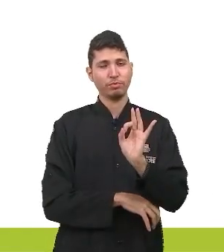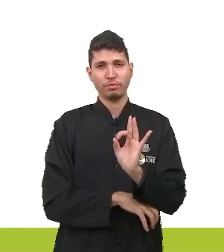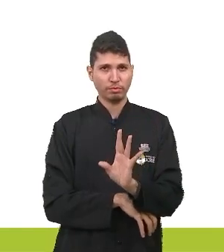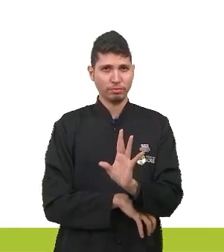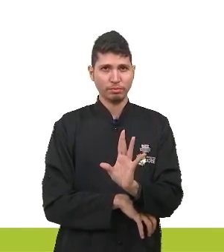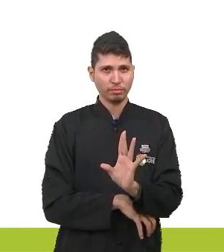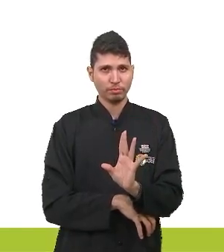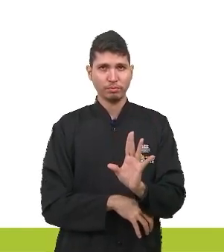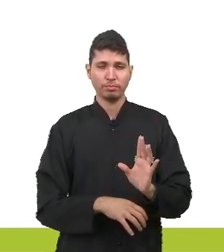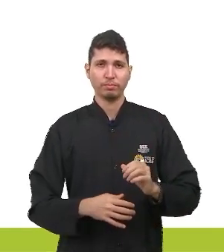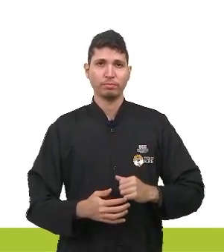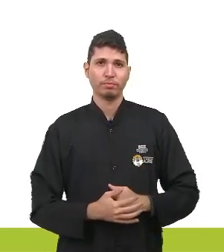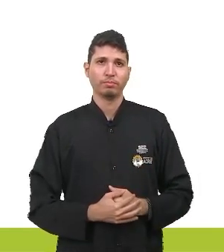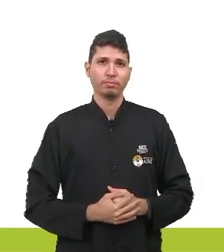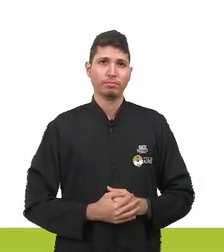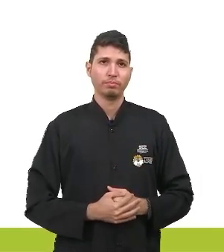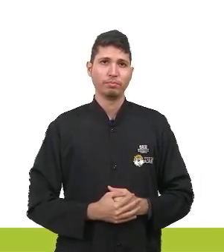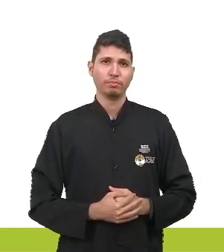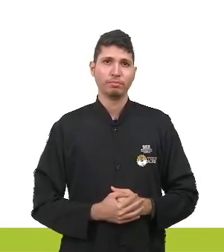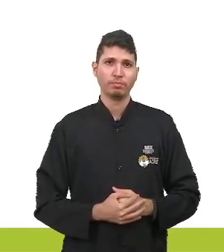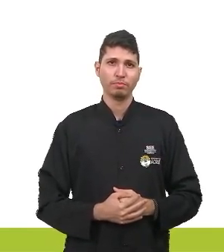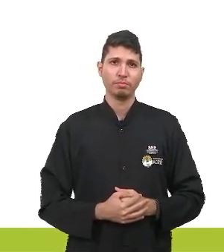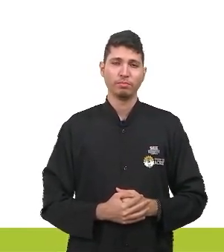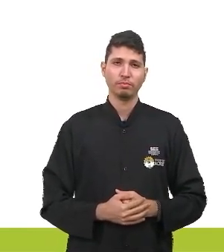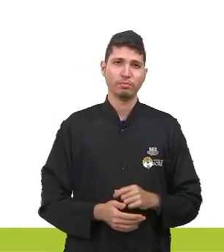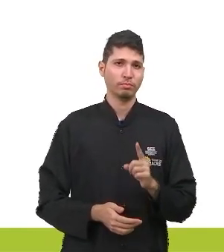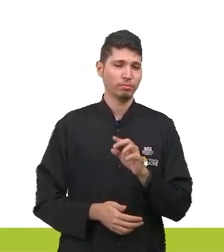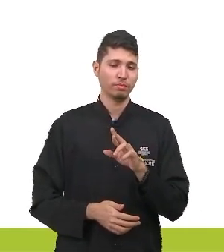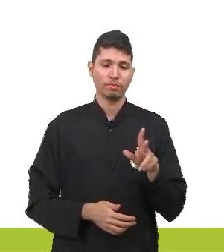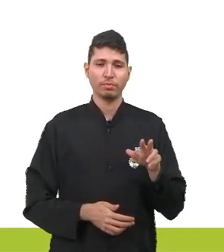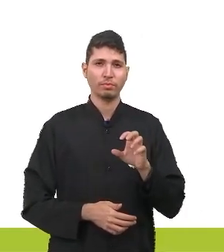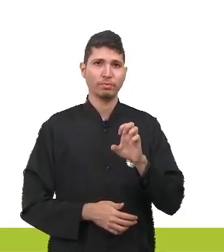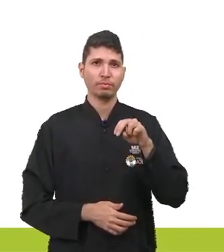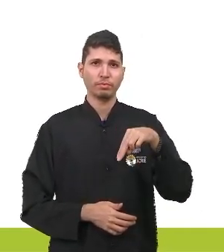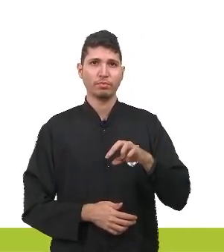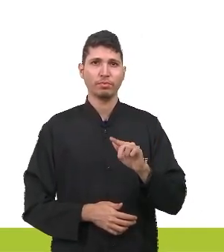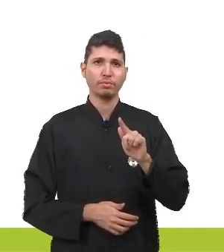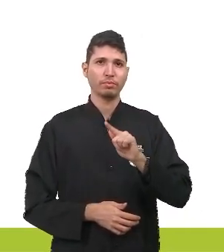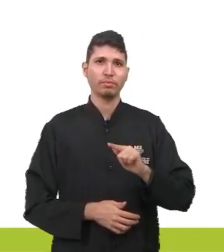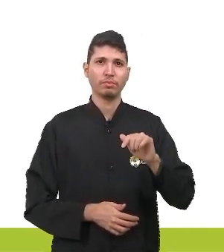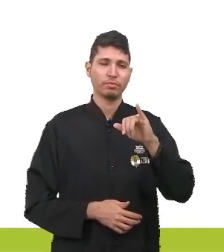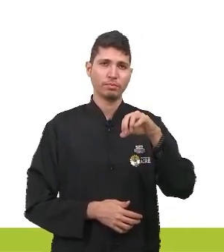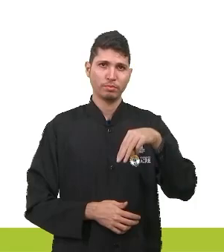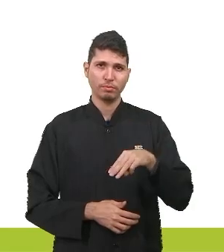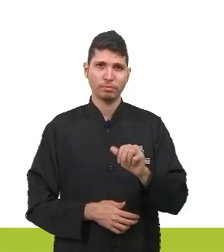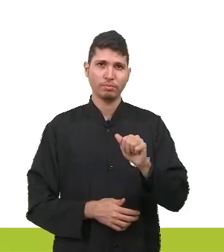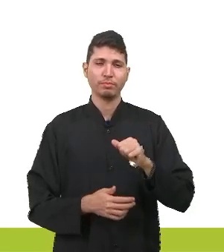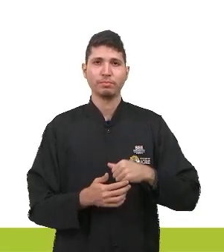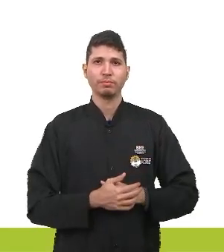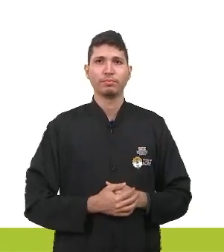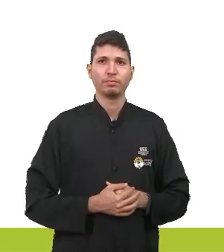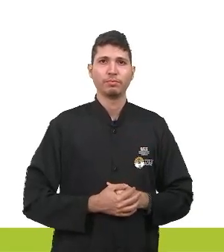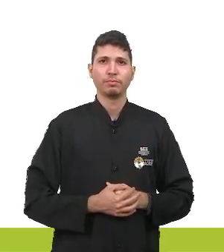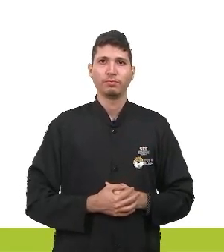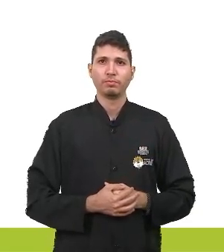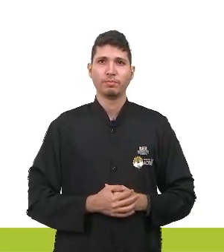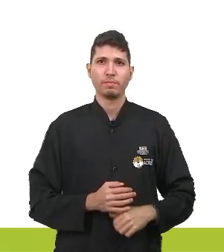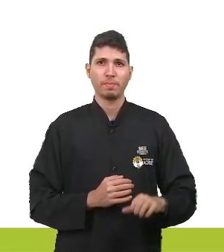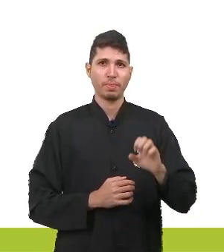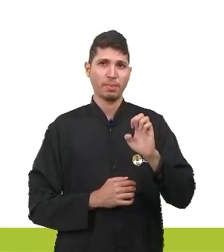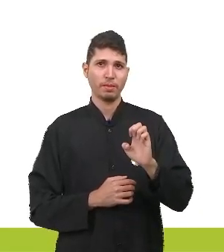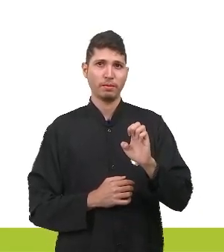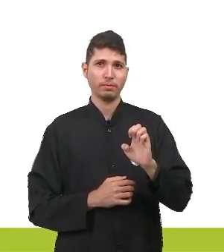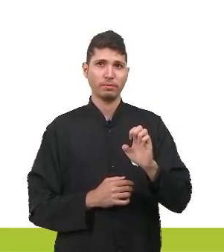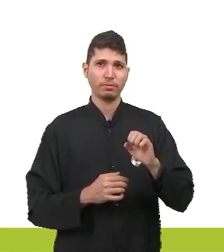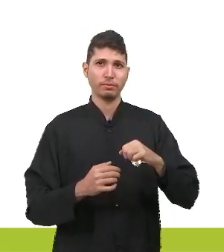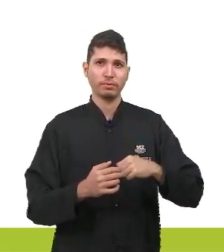atuação como uma enzima, não. Promover a secreção de lipases? Não. Lipases são